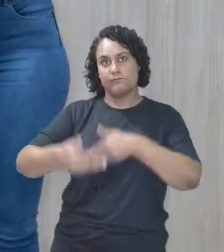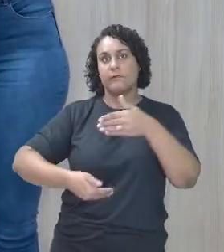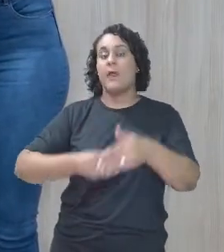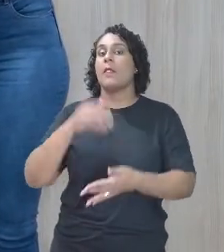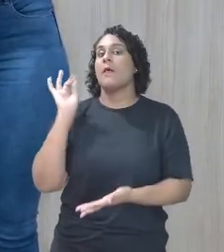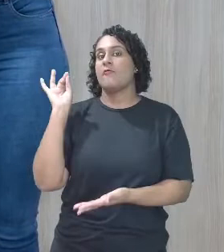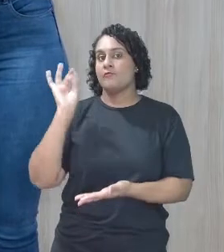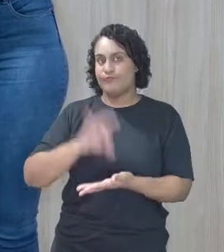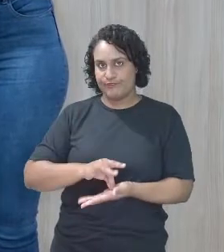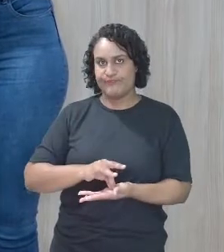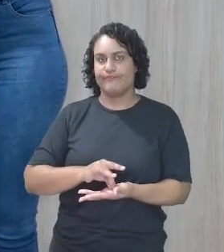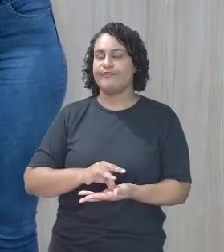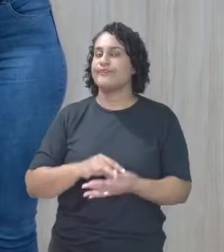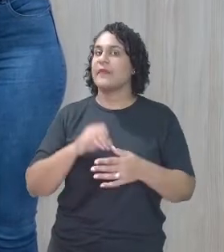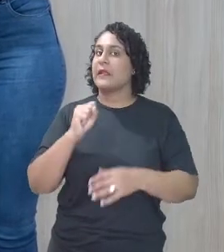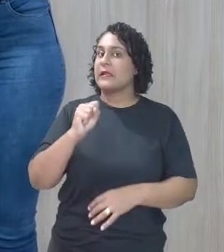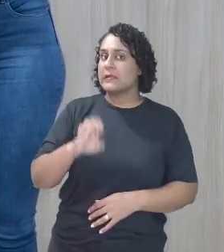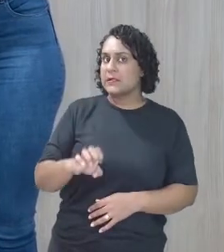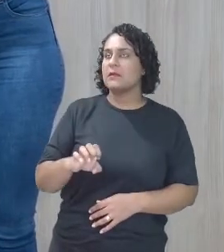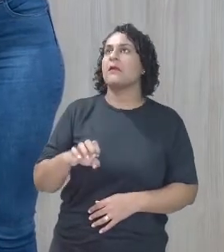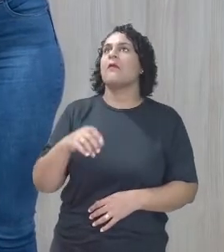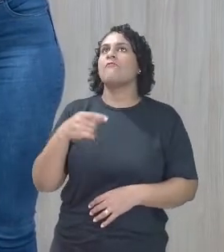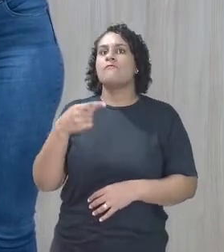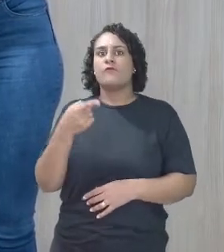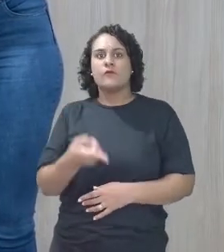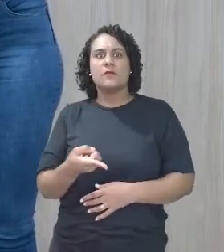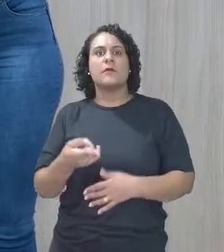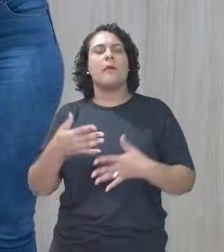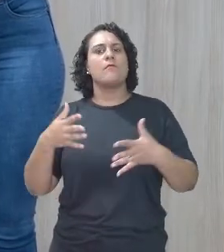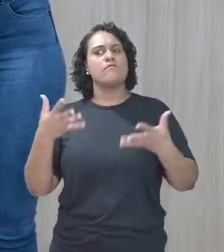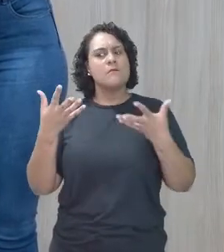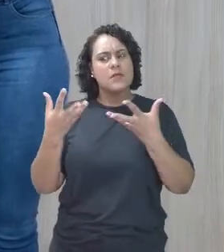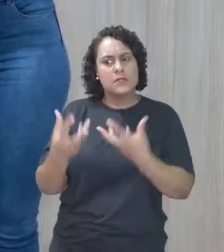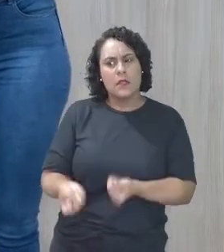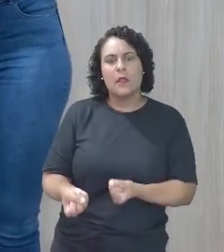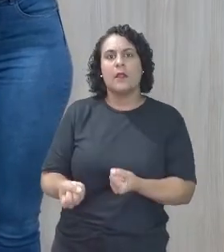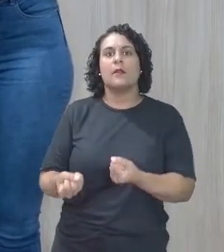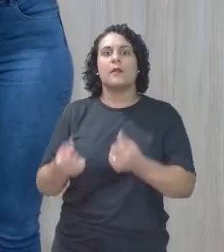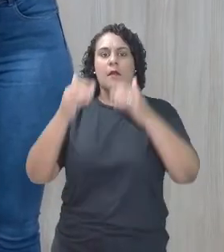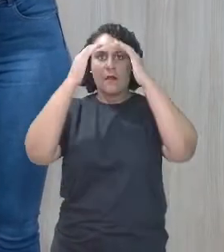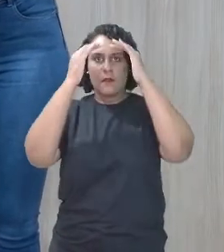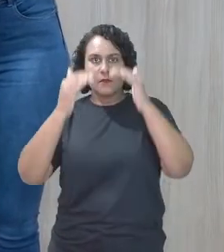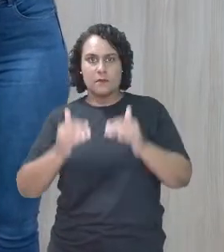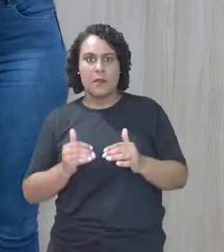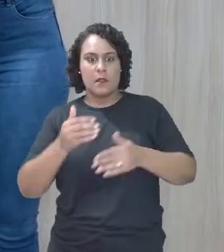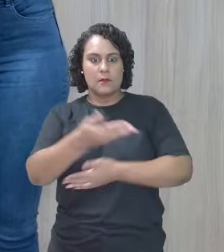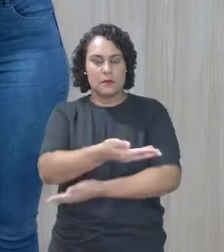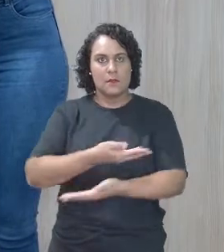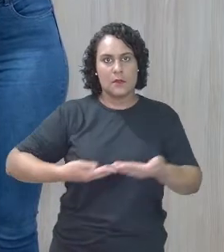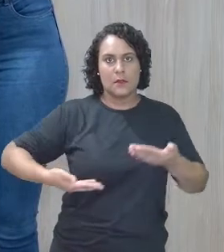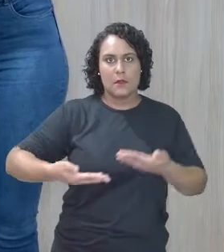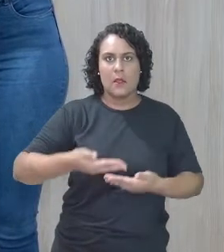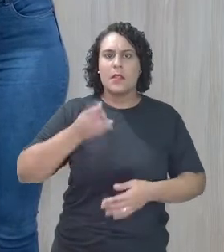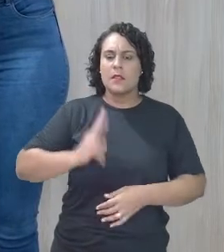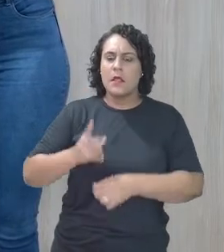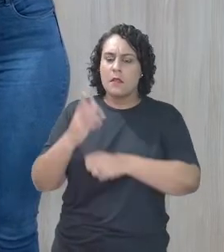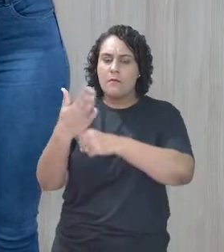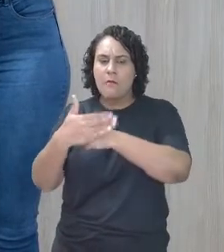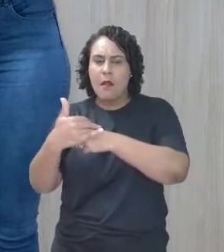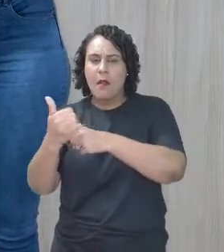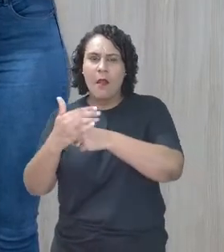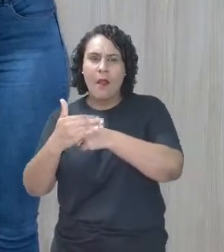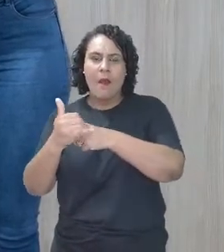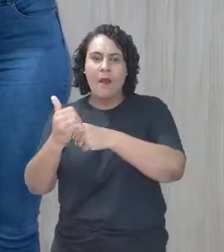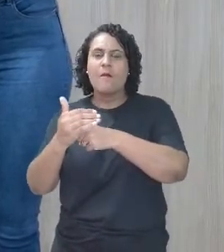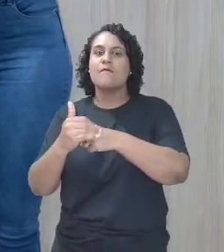se configurem. Então, se você faz isso a partir do acolhimento, respeitando, interagindo, sendo afetuoso, a